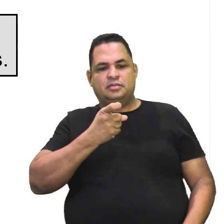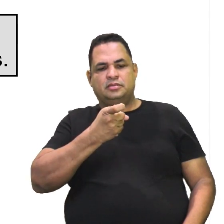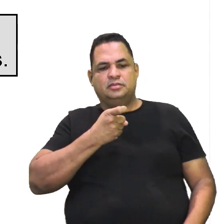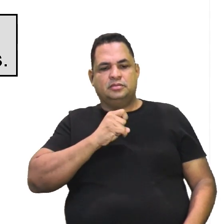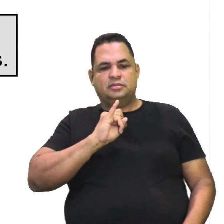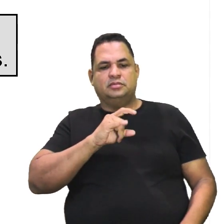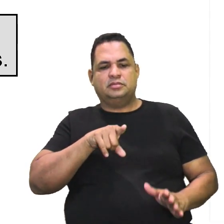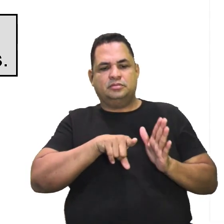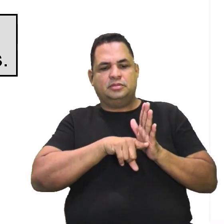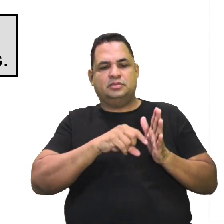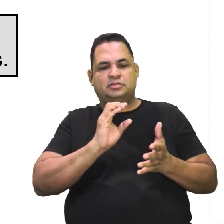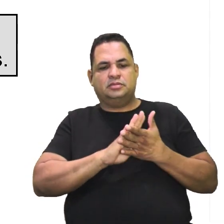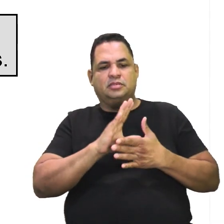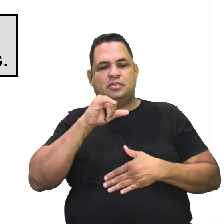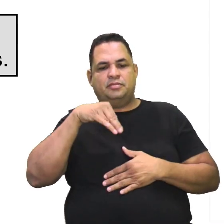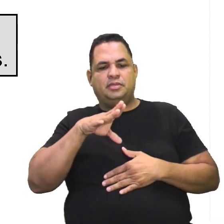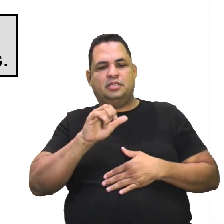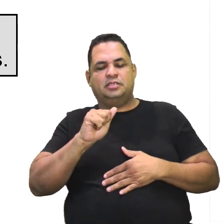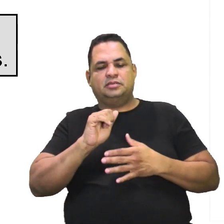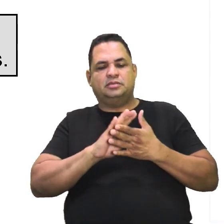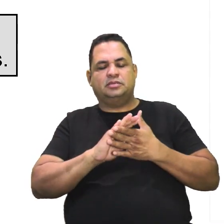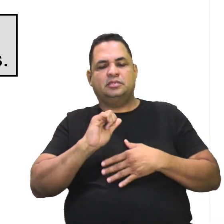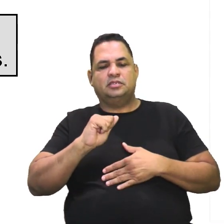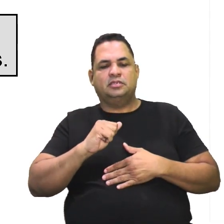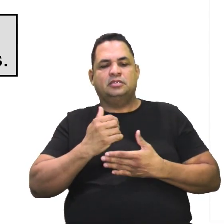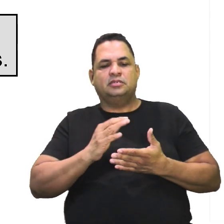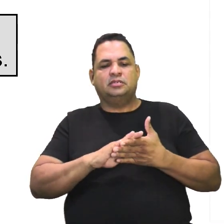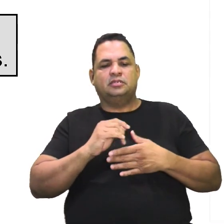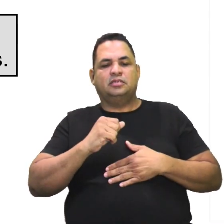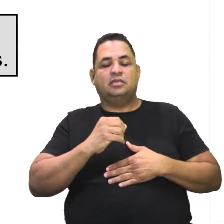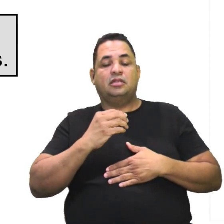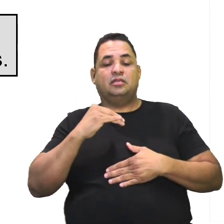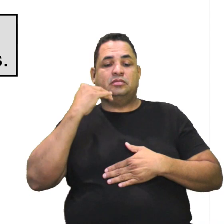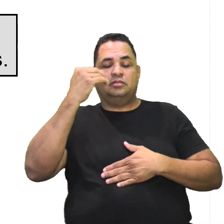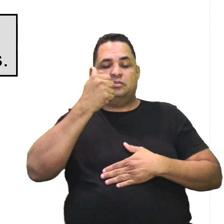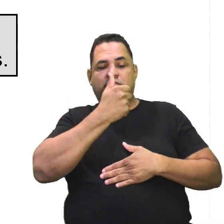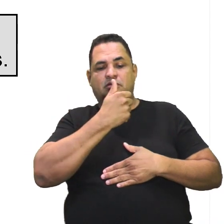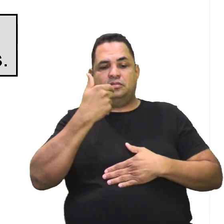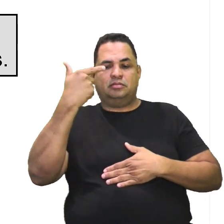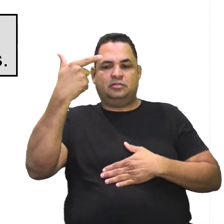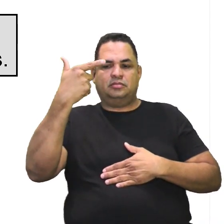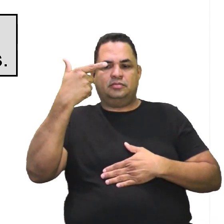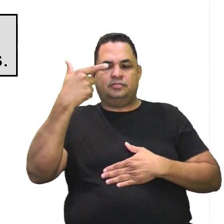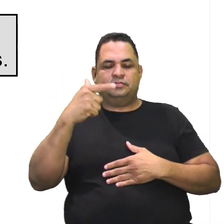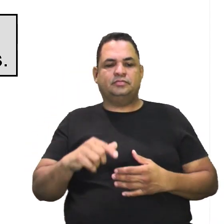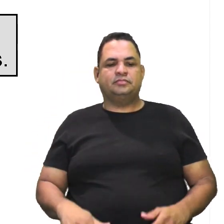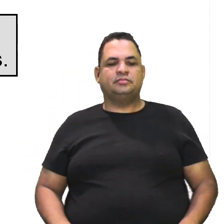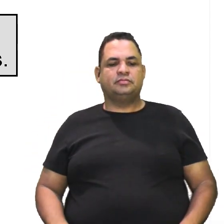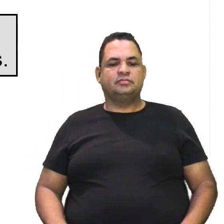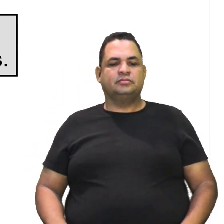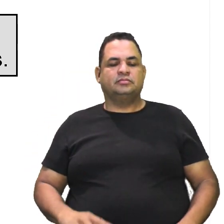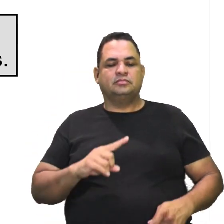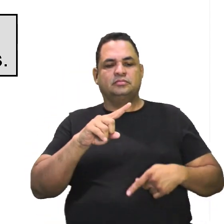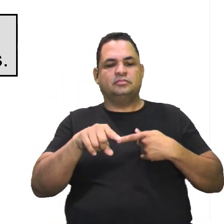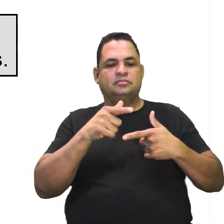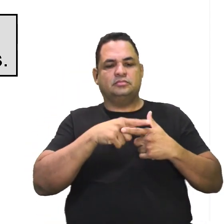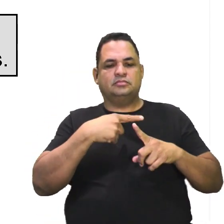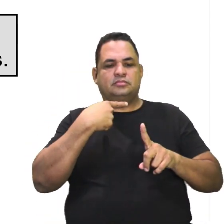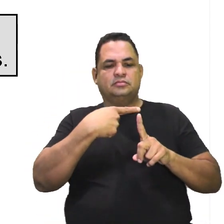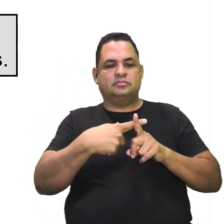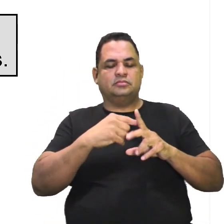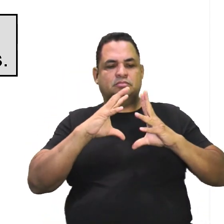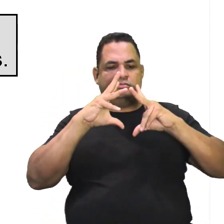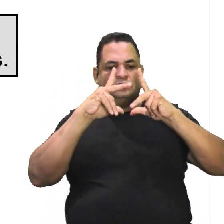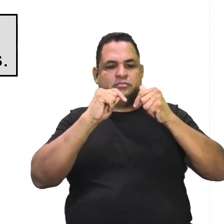xi menos a média aritmética, e vamos elevar essa variação média ao quadrado. Depois vamos